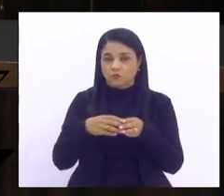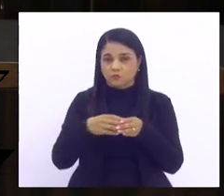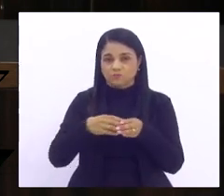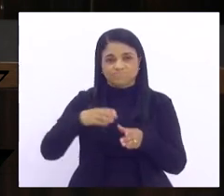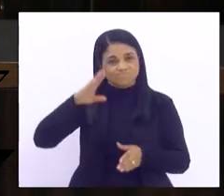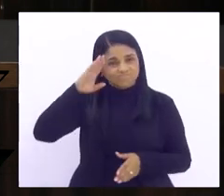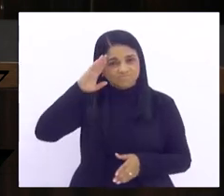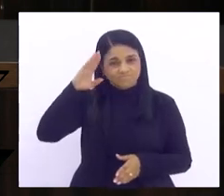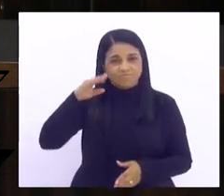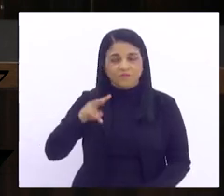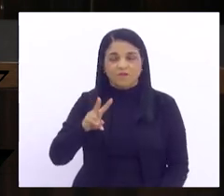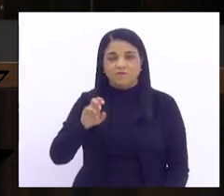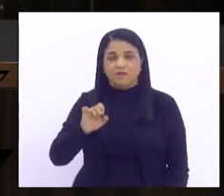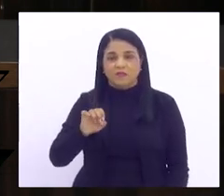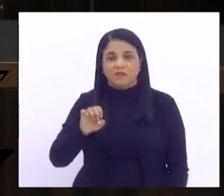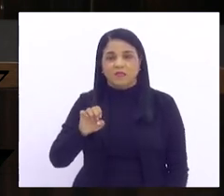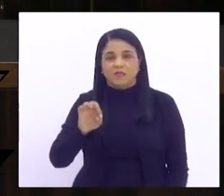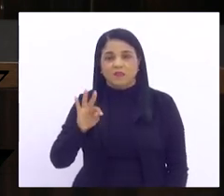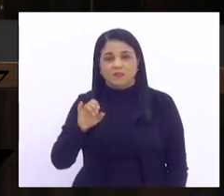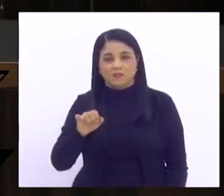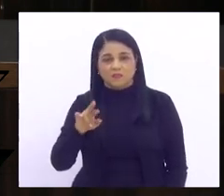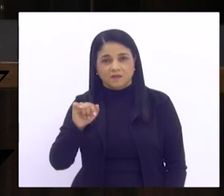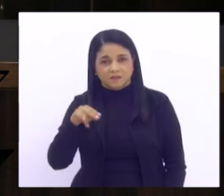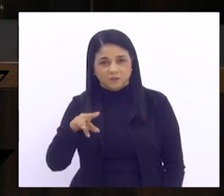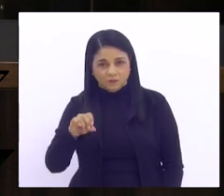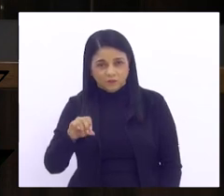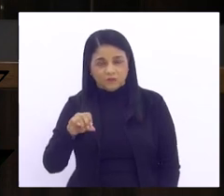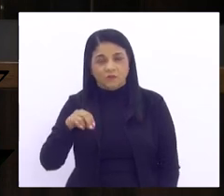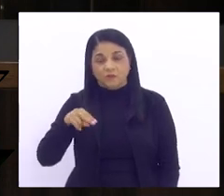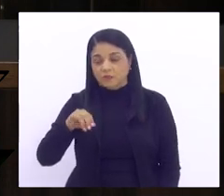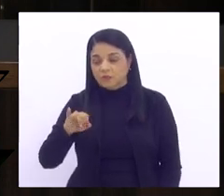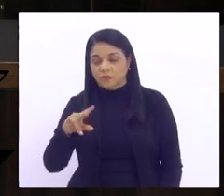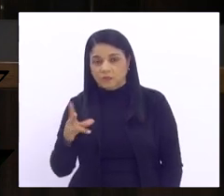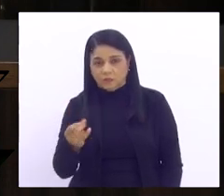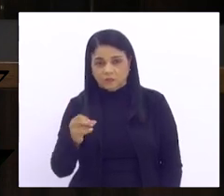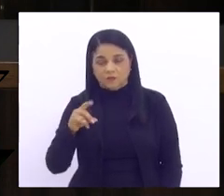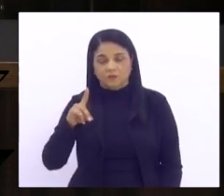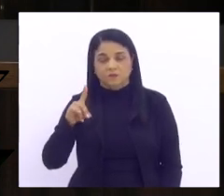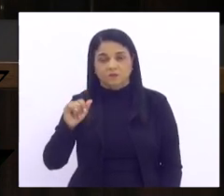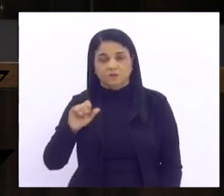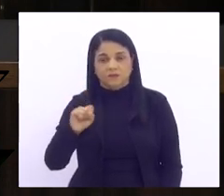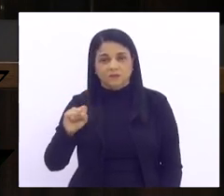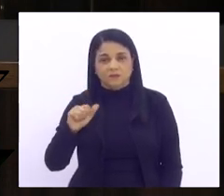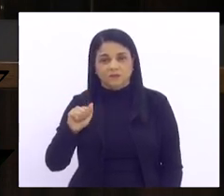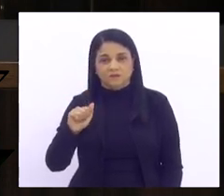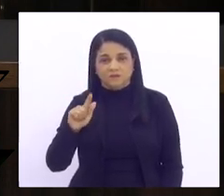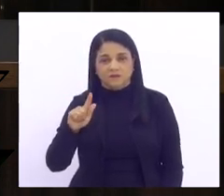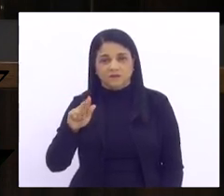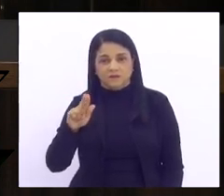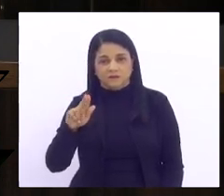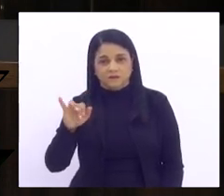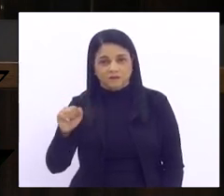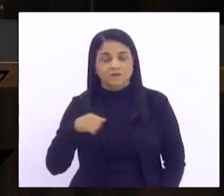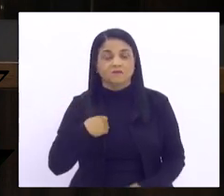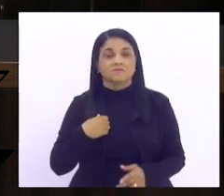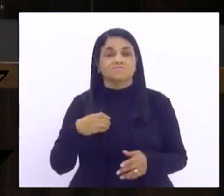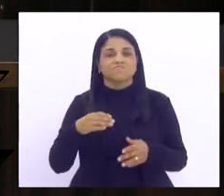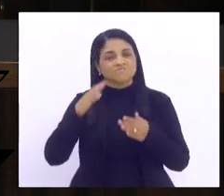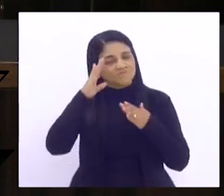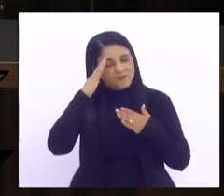Muito obrigado pela presença aqui hoje na Alerj para este seminário. Convido o doutor Henrique